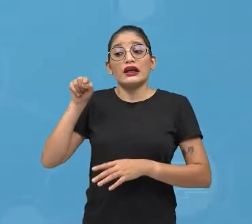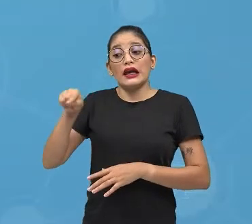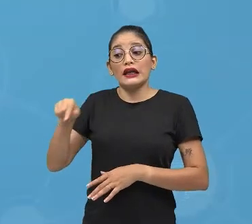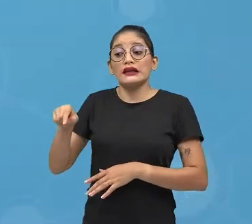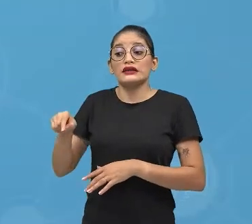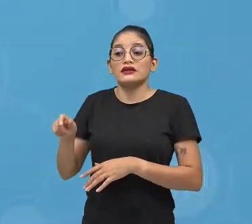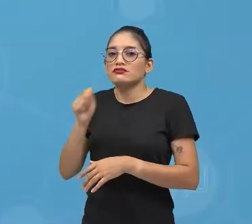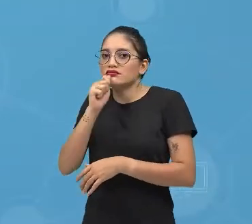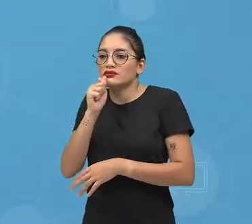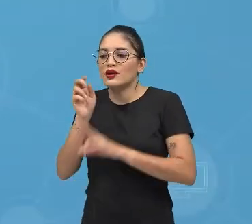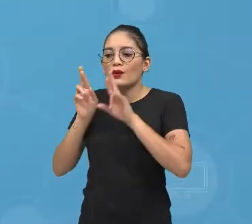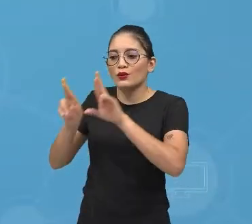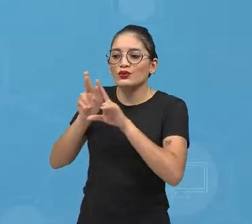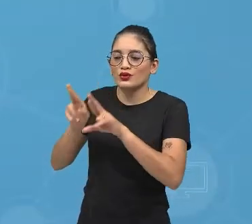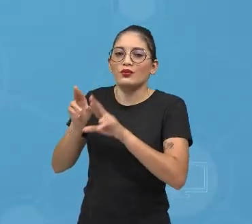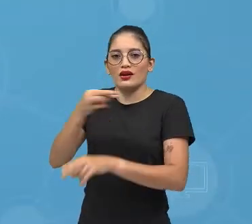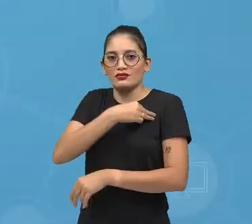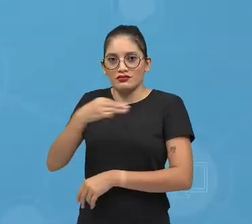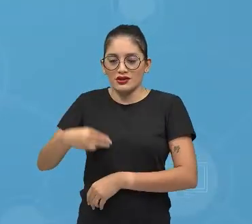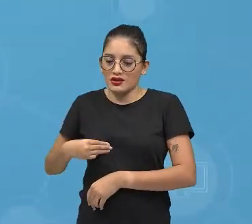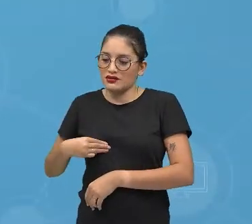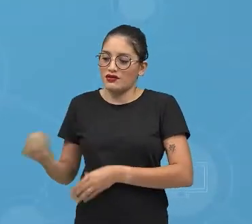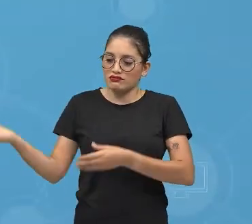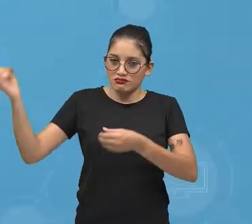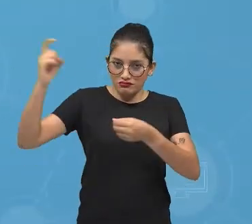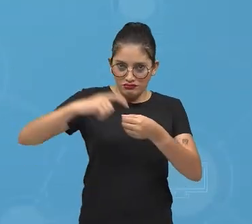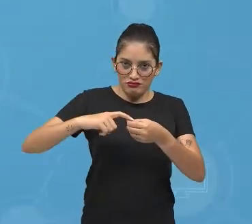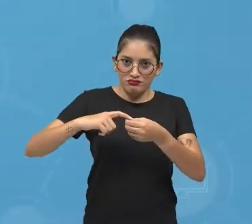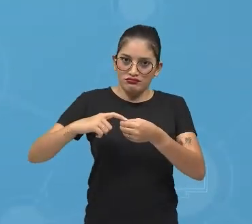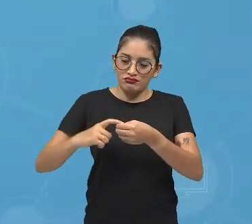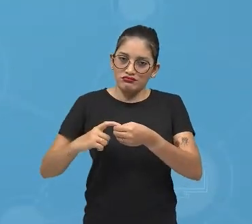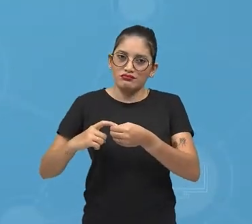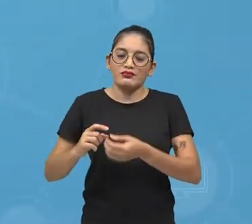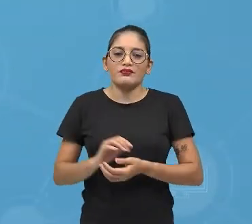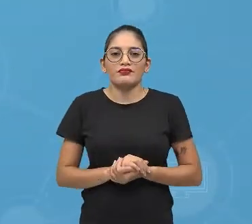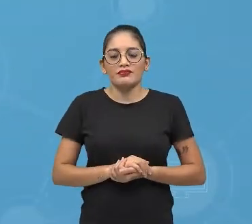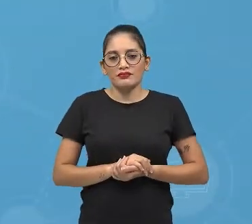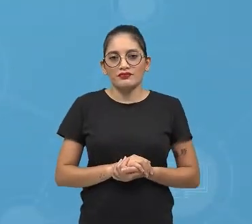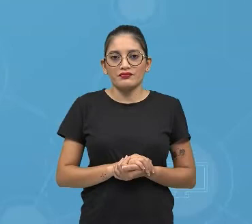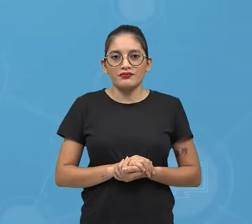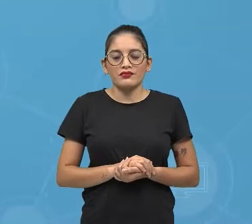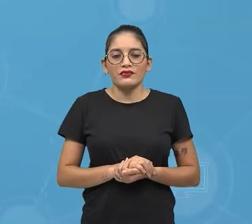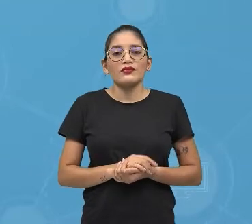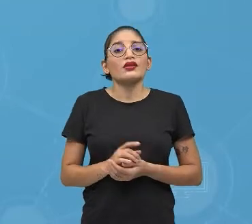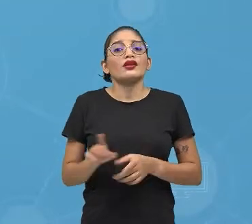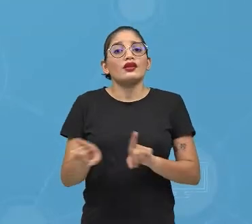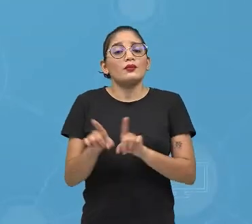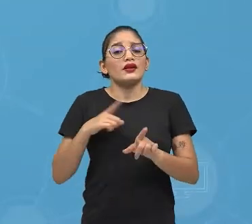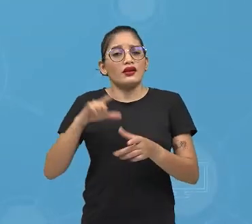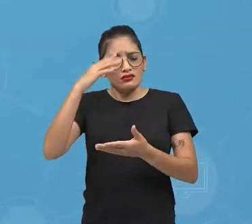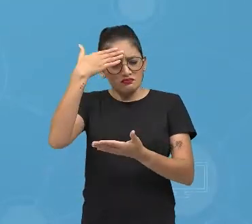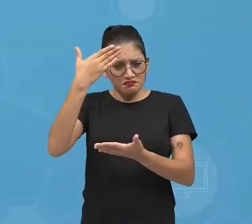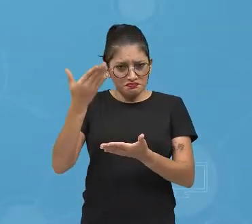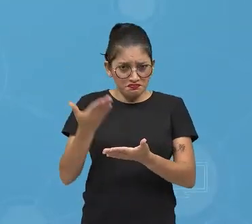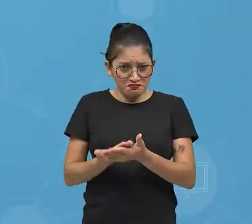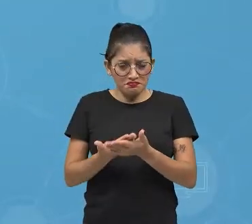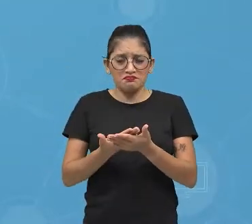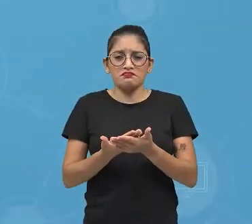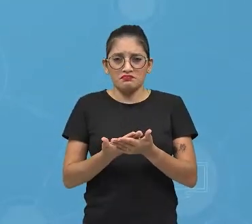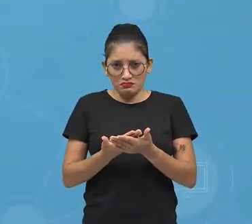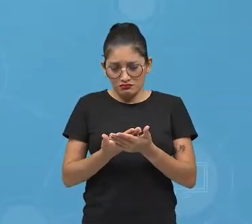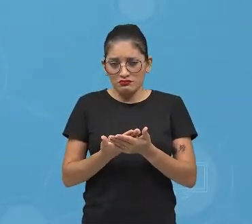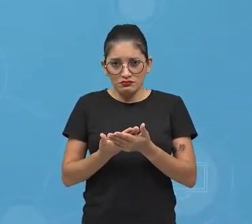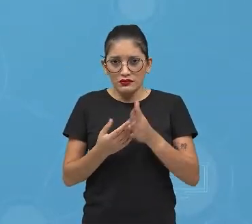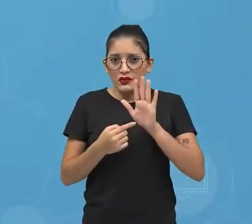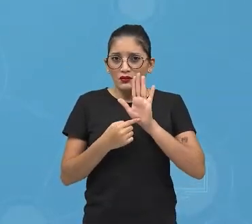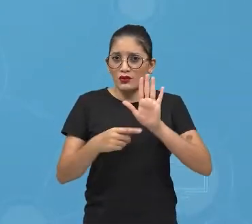Messias prometido, ok? E tem crenças de iniciação que